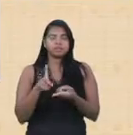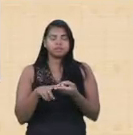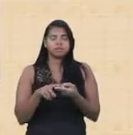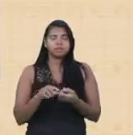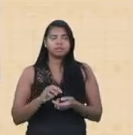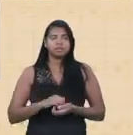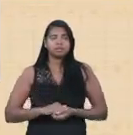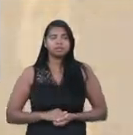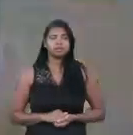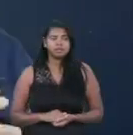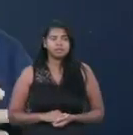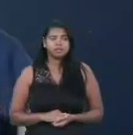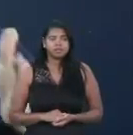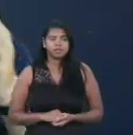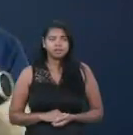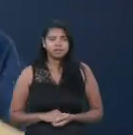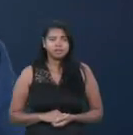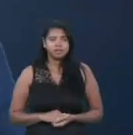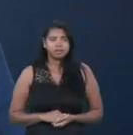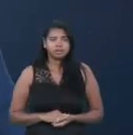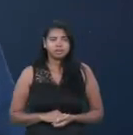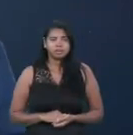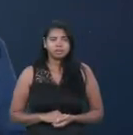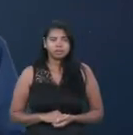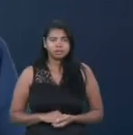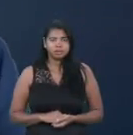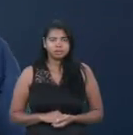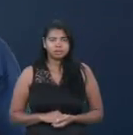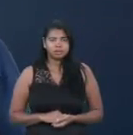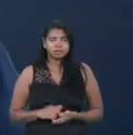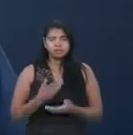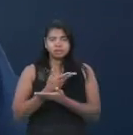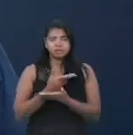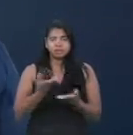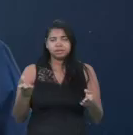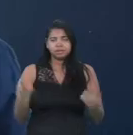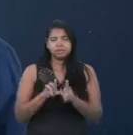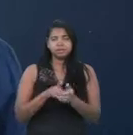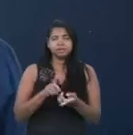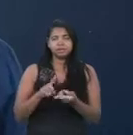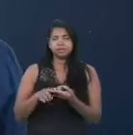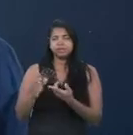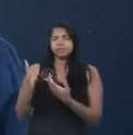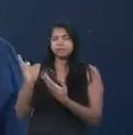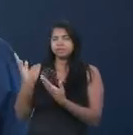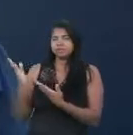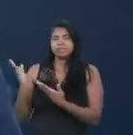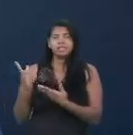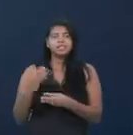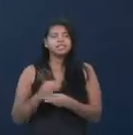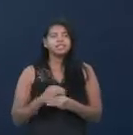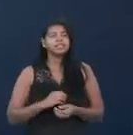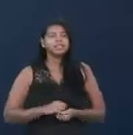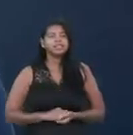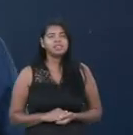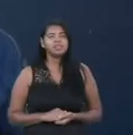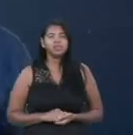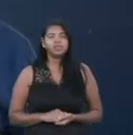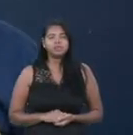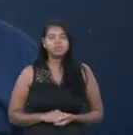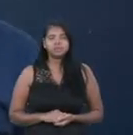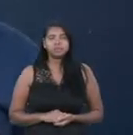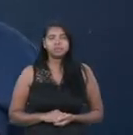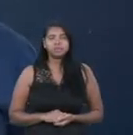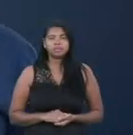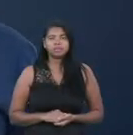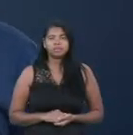ficando a expressão do campo magnético vezes a carga, igual à velocidade dividido pelo raio. O que vai acontecer? A massa, a